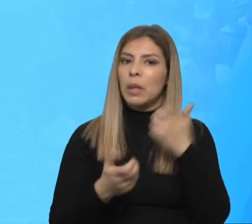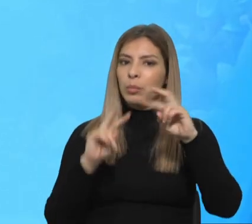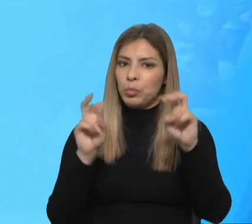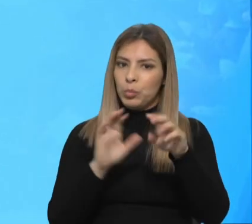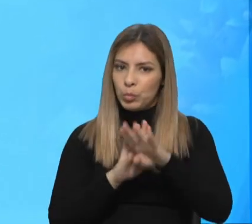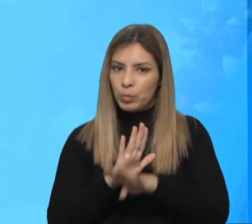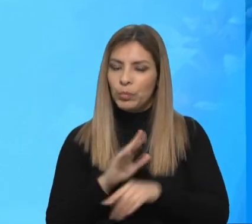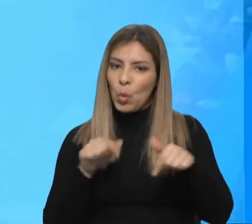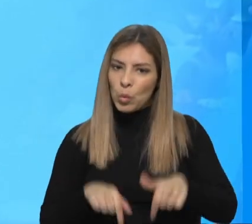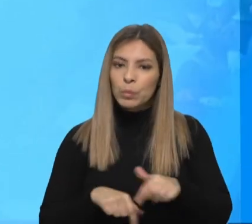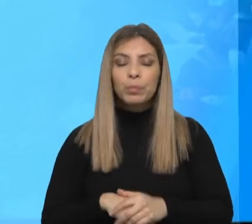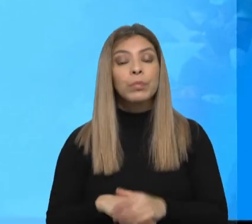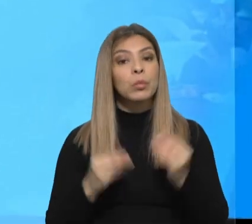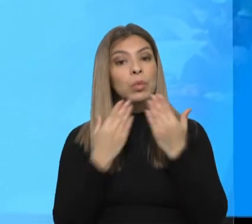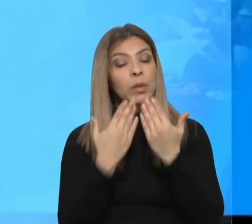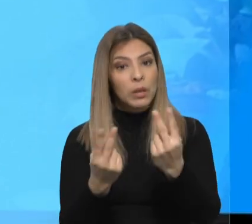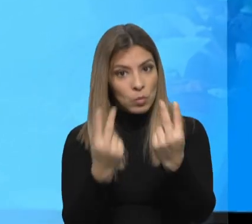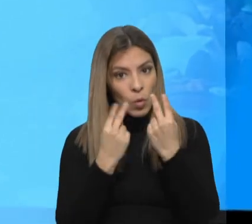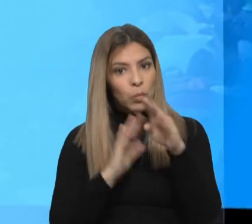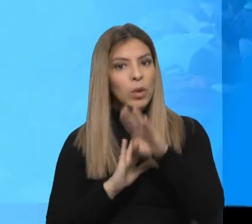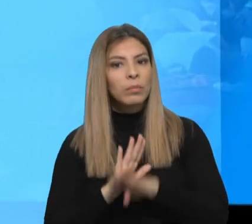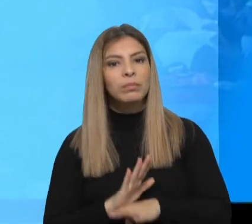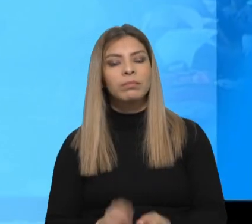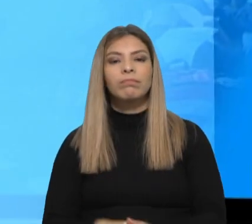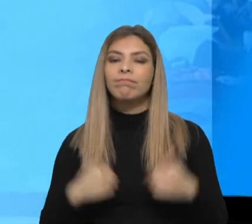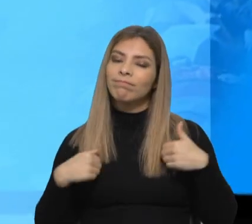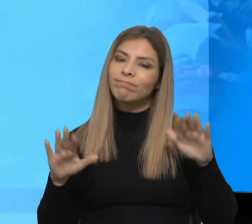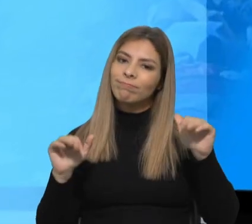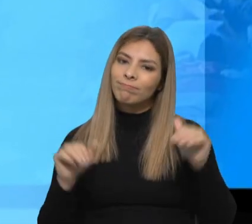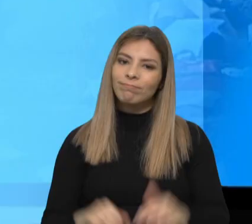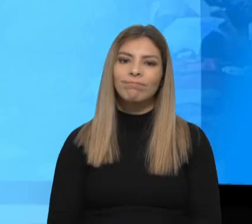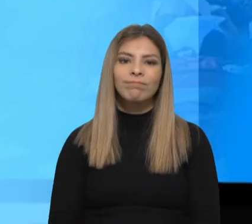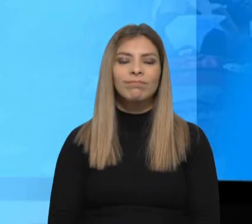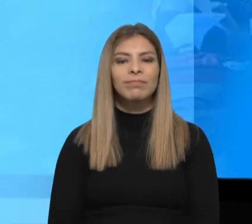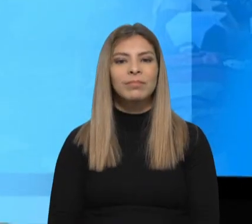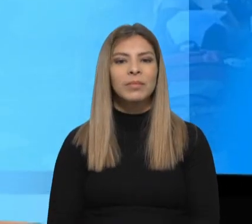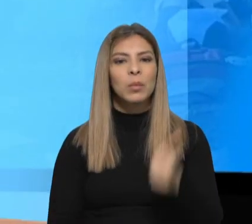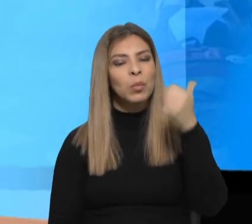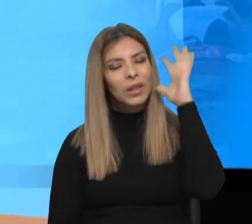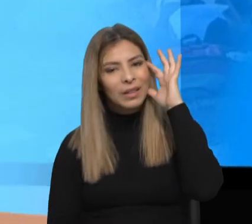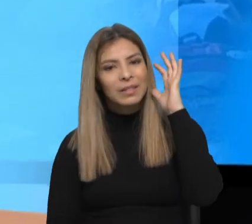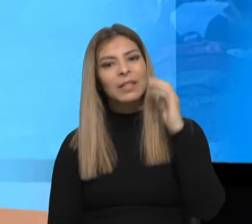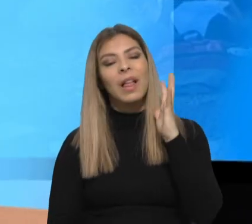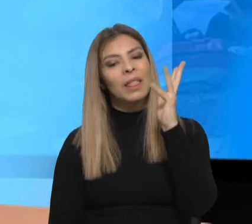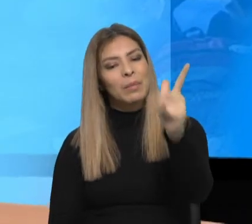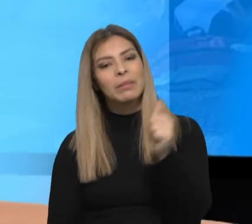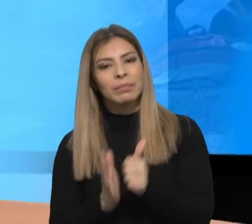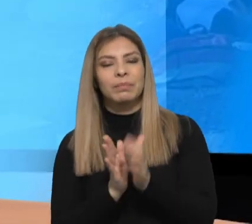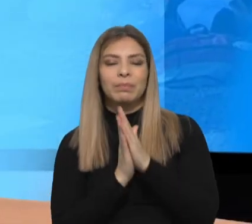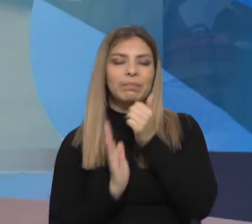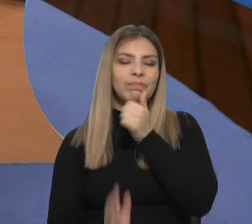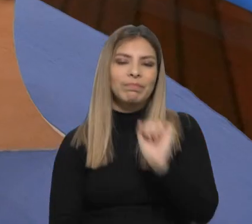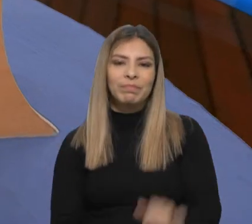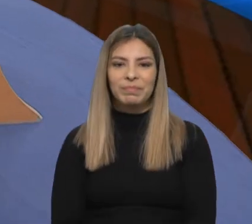pela nossa parte, agradecer a atenção que nos dispensou. Eu despeço-me com o desejo de uma muito boa tarde e até amanhã, se Deus quiser.